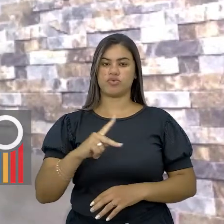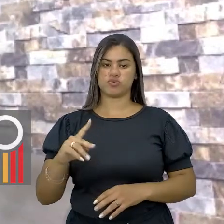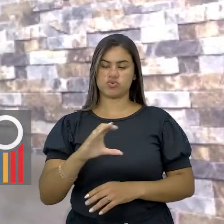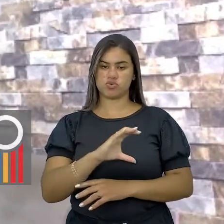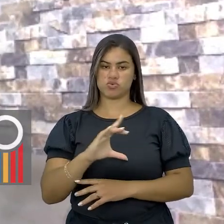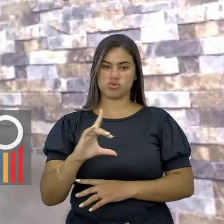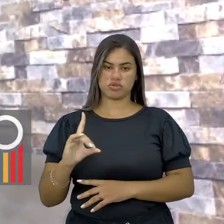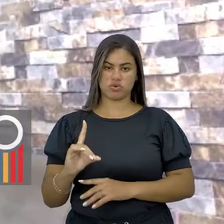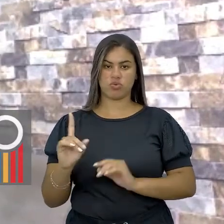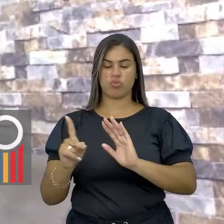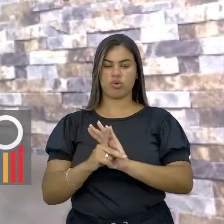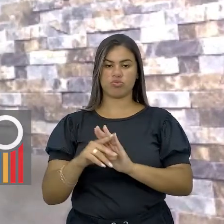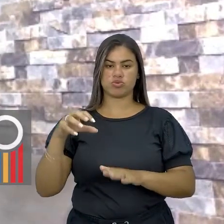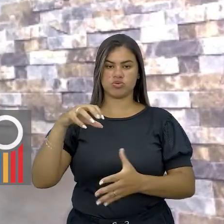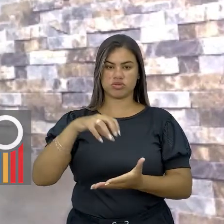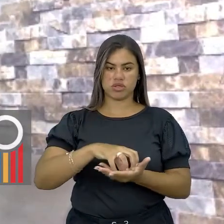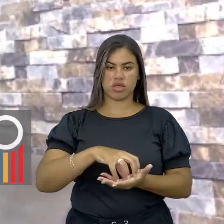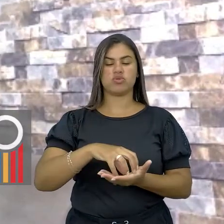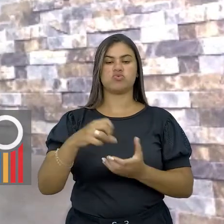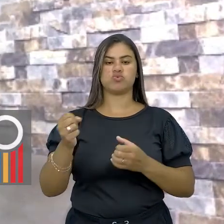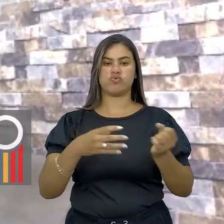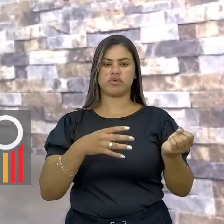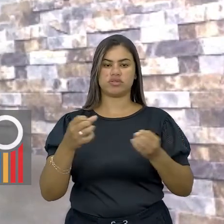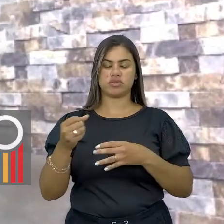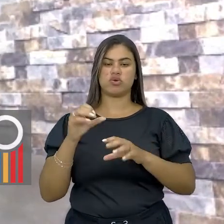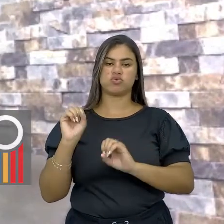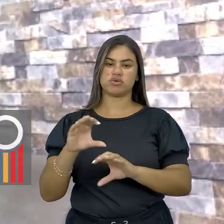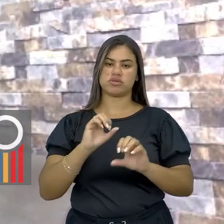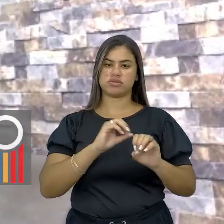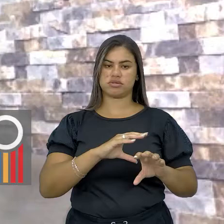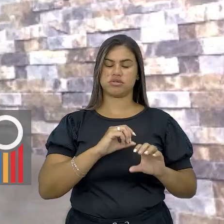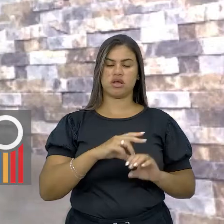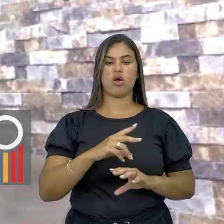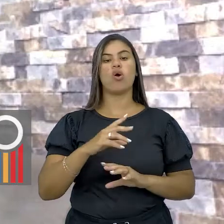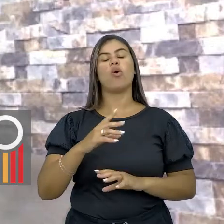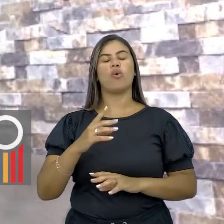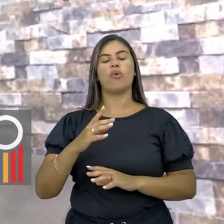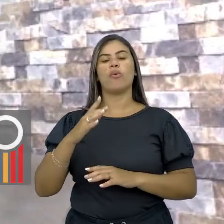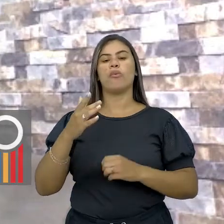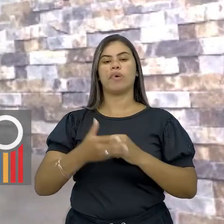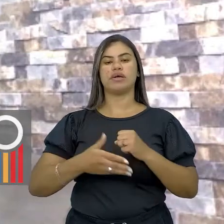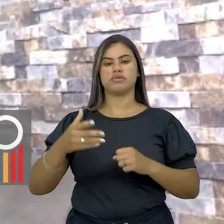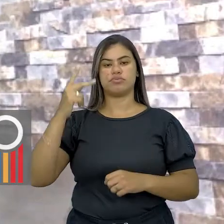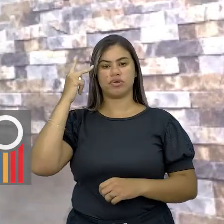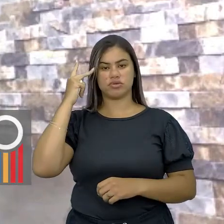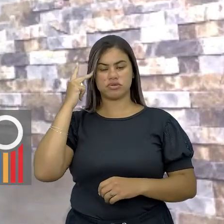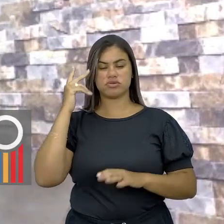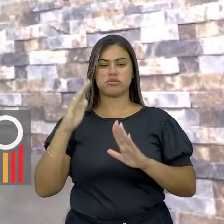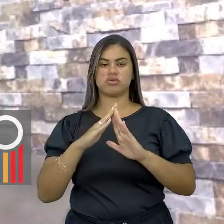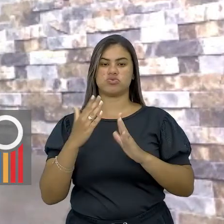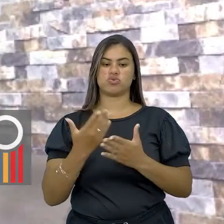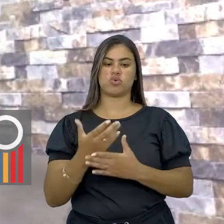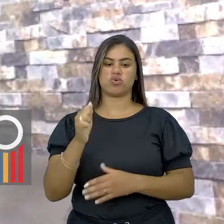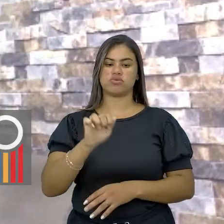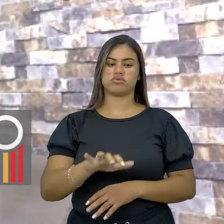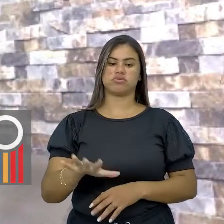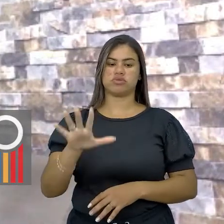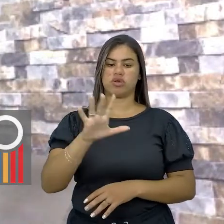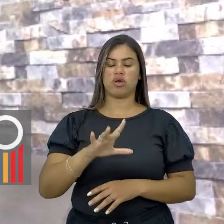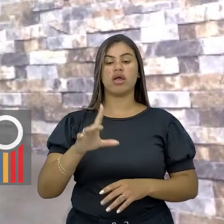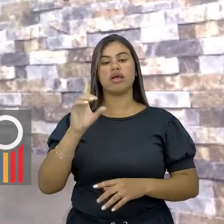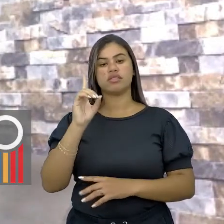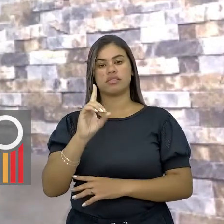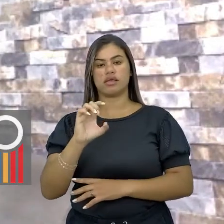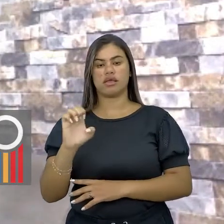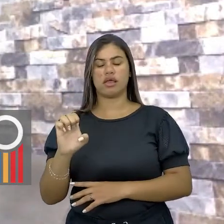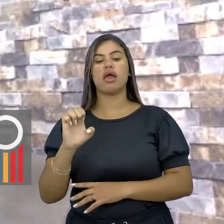Centro de Inovação da Educação Básica Paulista, da Escola Estadual Professor Vitor Lacorte, na Diretoria de Ensino Região